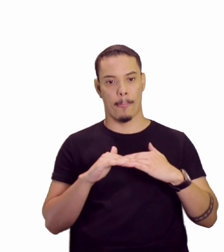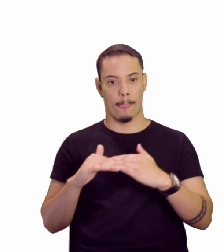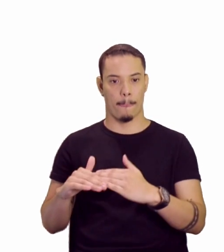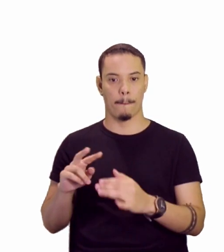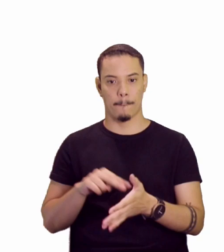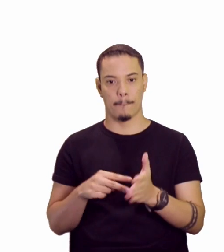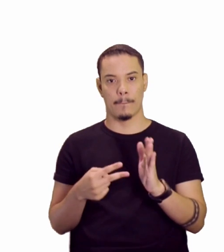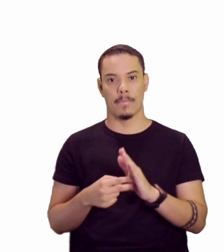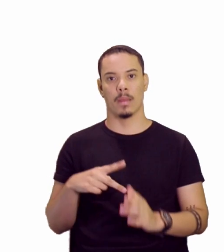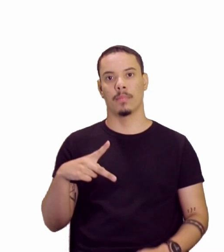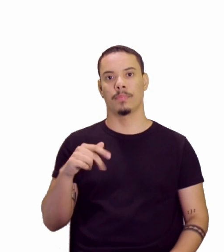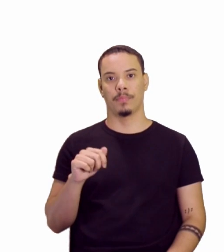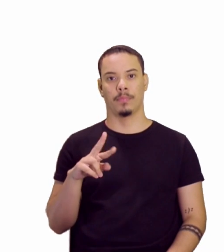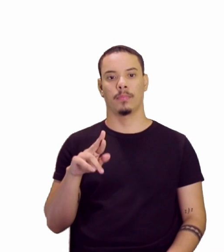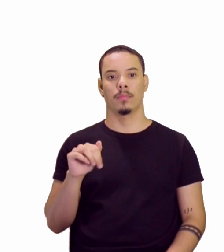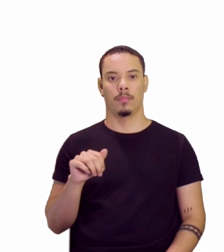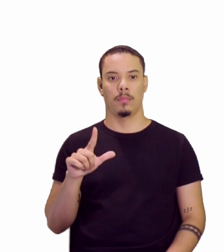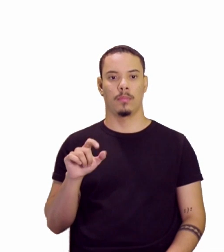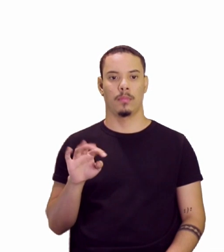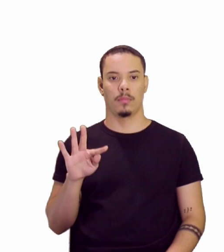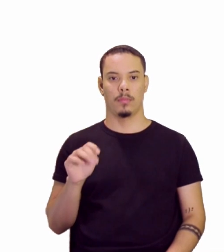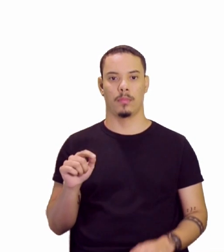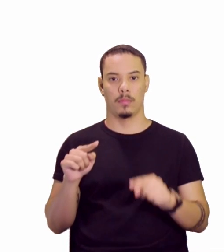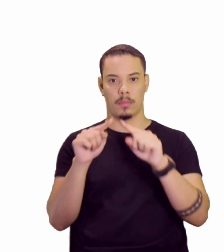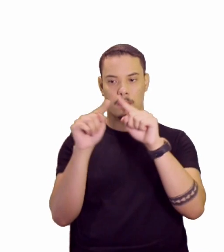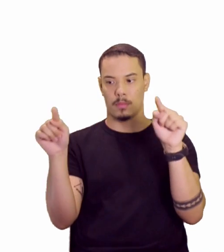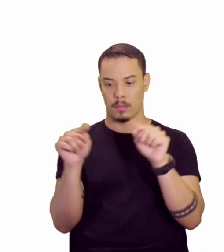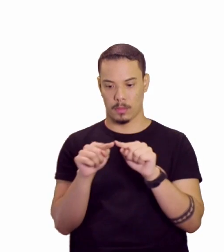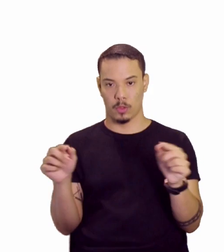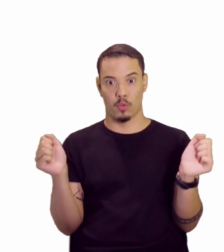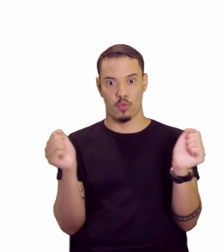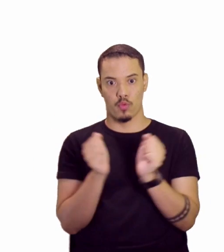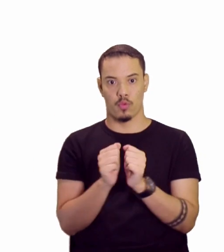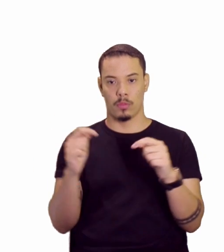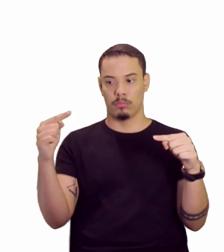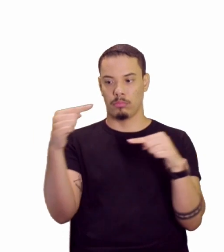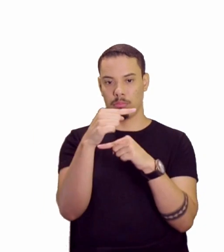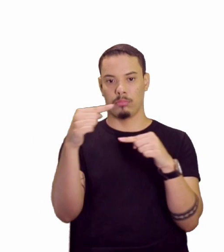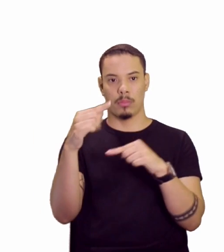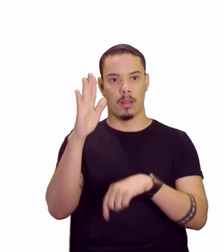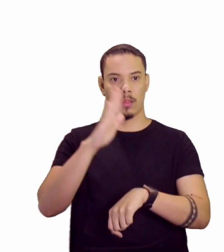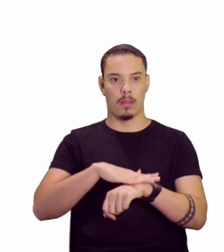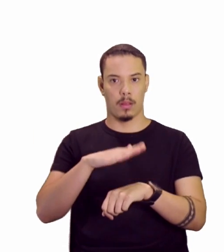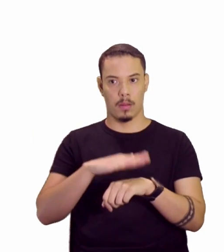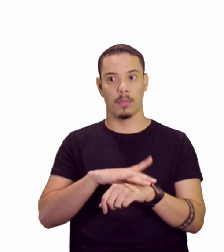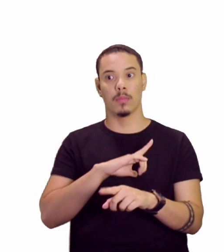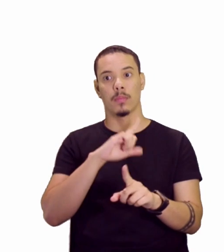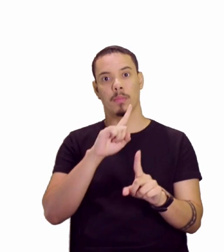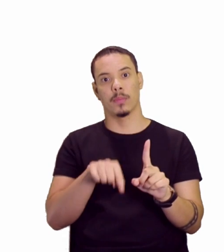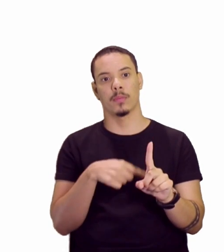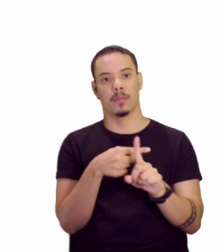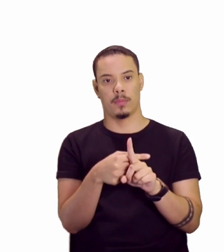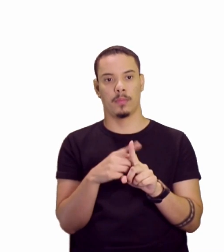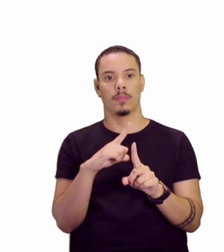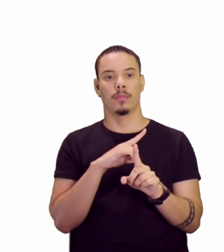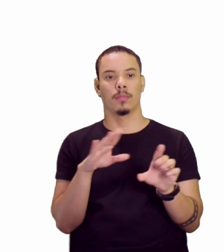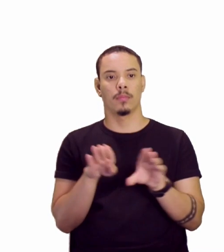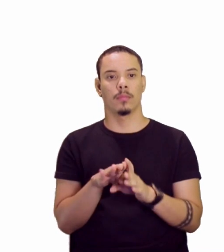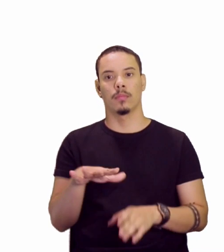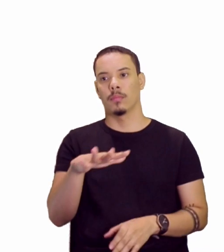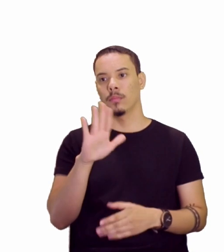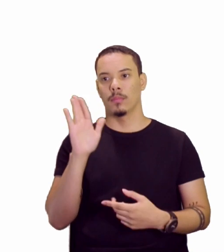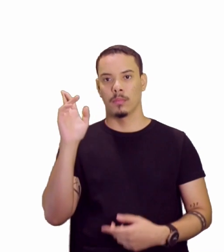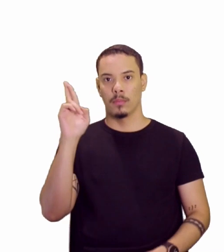reta paralela ao eixo do tempo. Aceleração positiva. Nós temos aqui... Justamente. E essa área